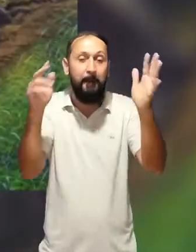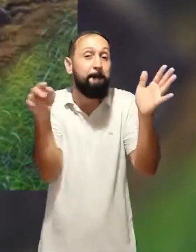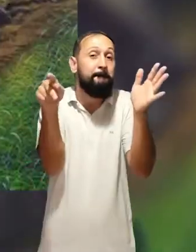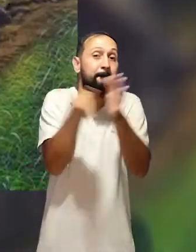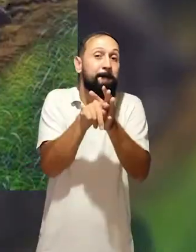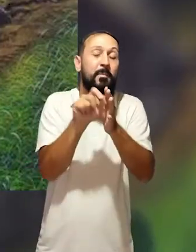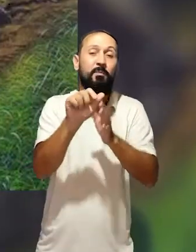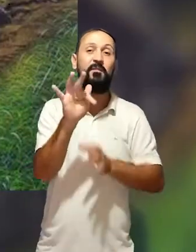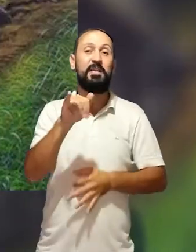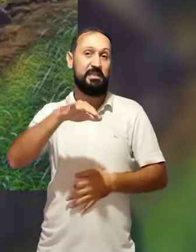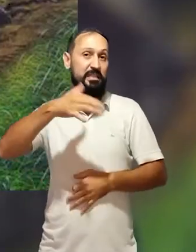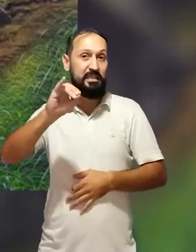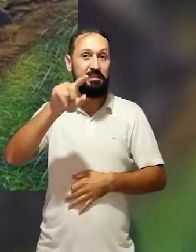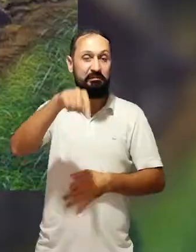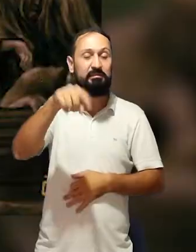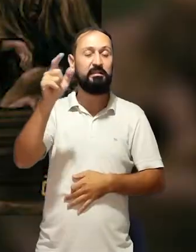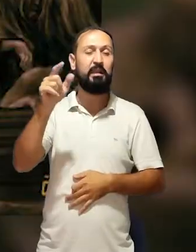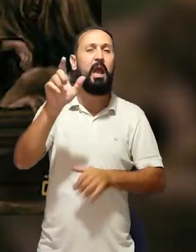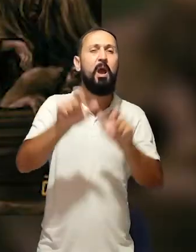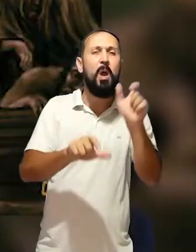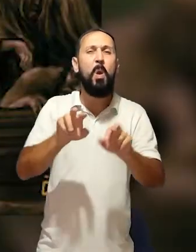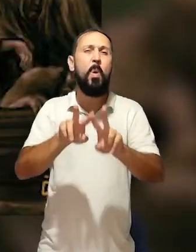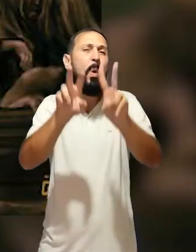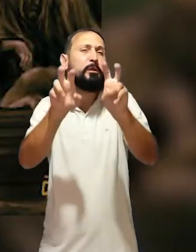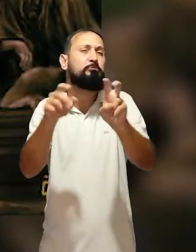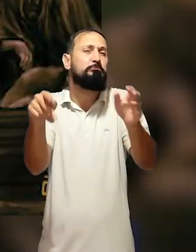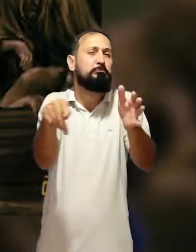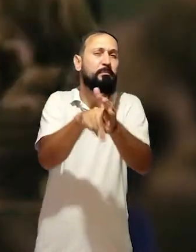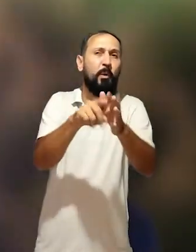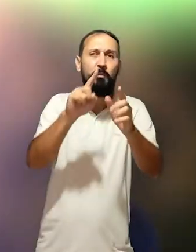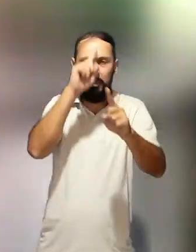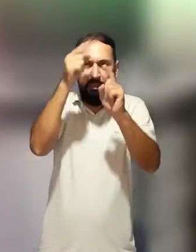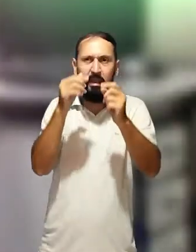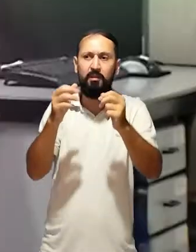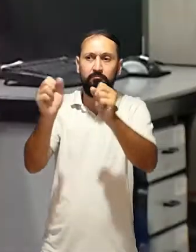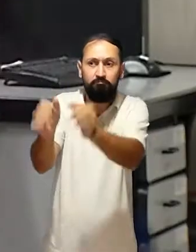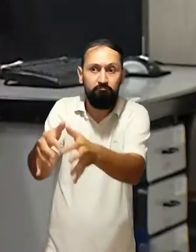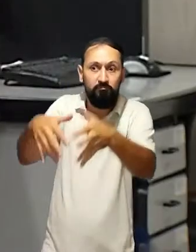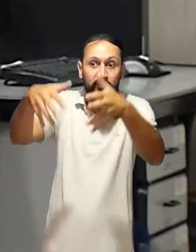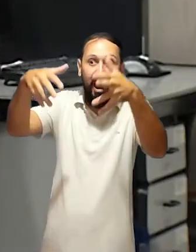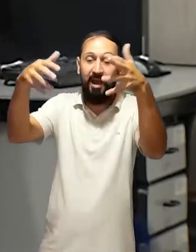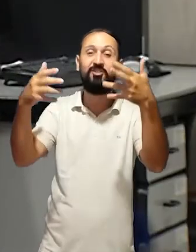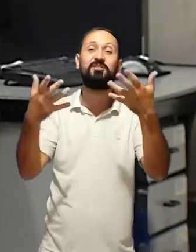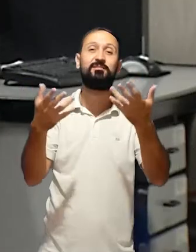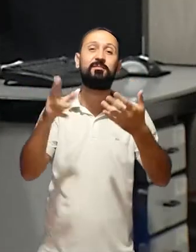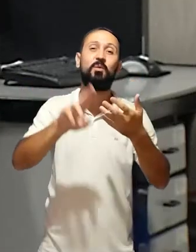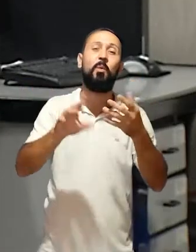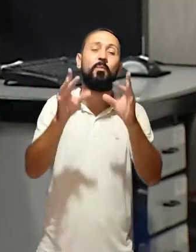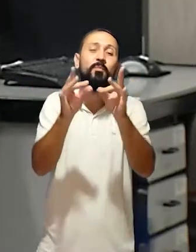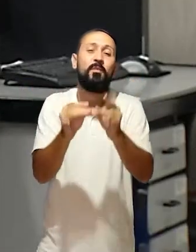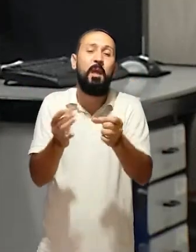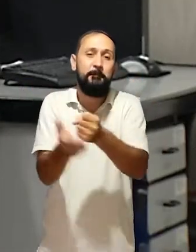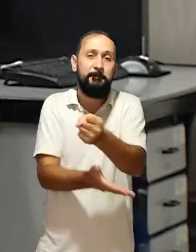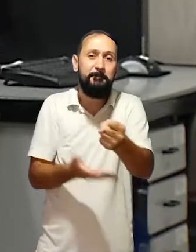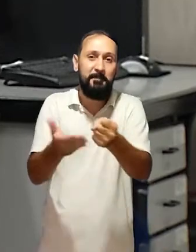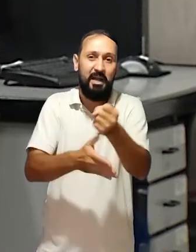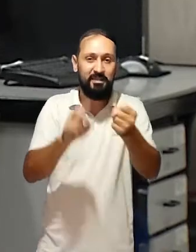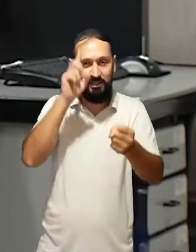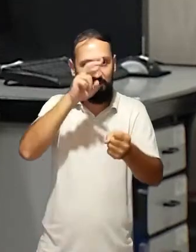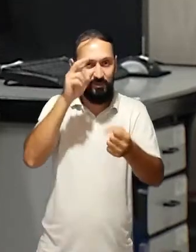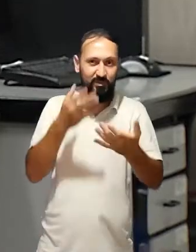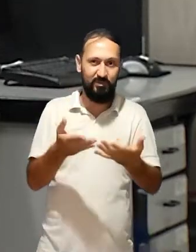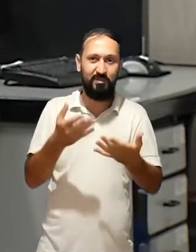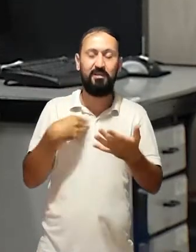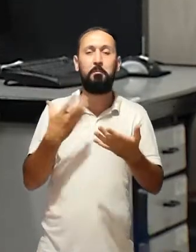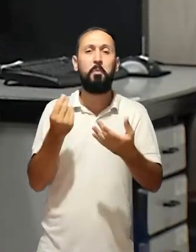fantasia é um gênero da ficção em que geralmente são abordados fenômenos sobrenaturais e mágicos como elementos primários